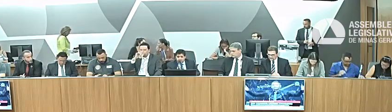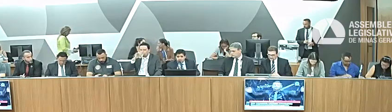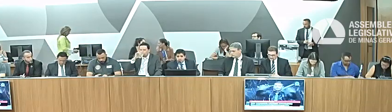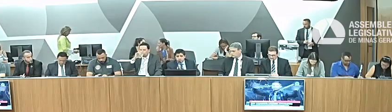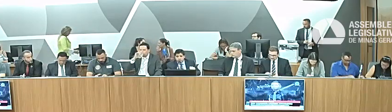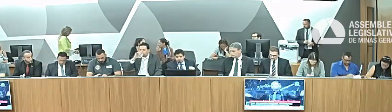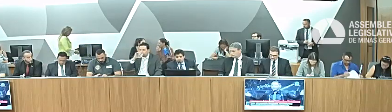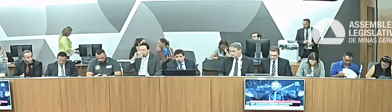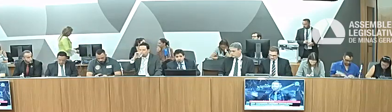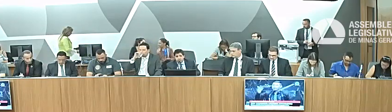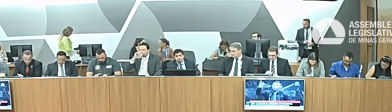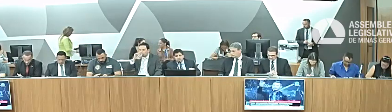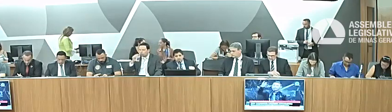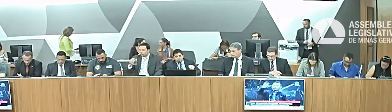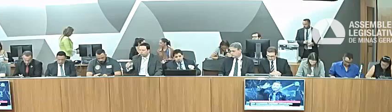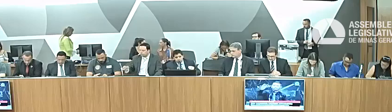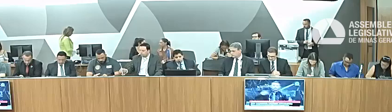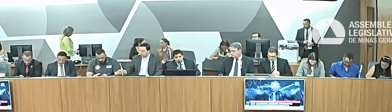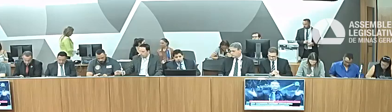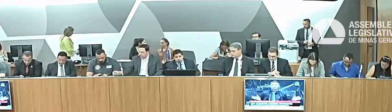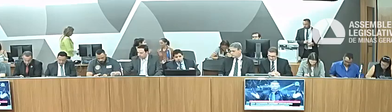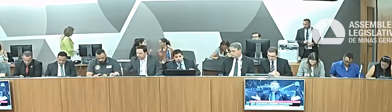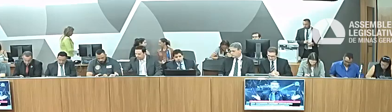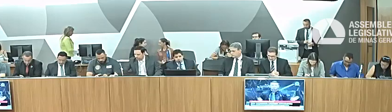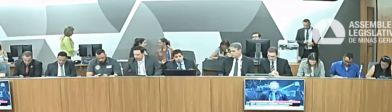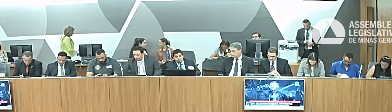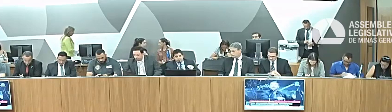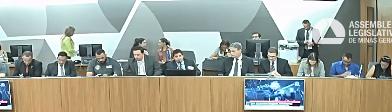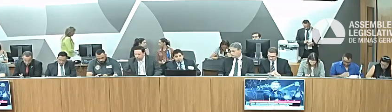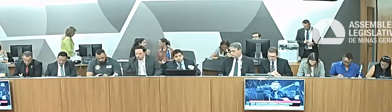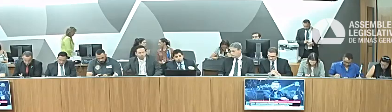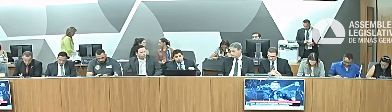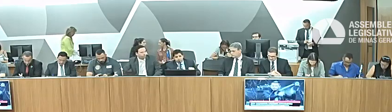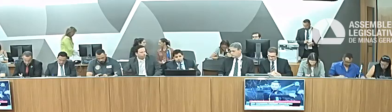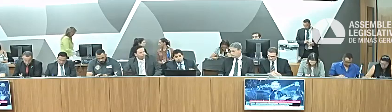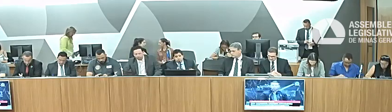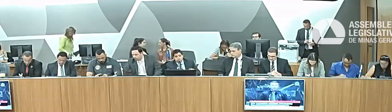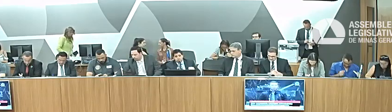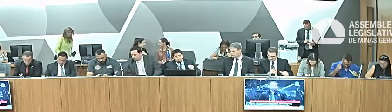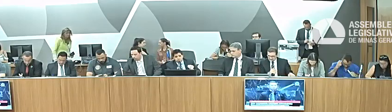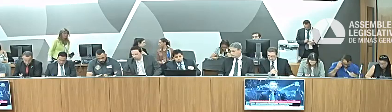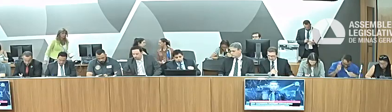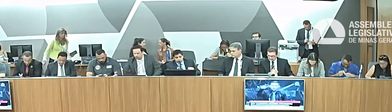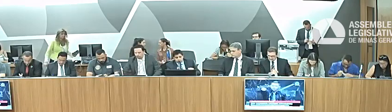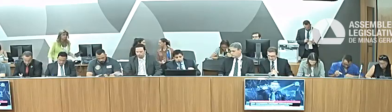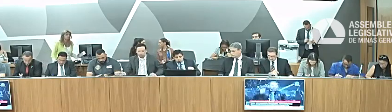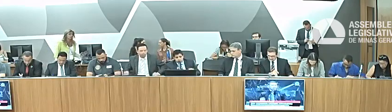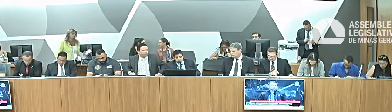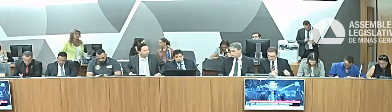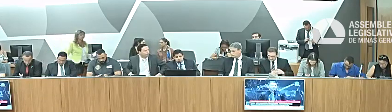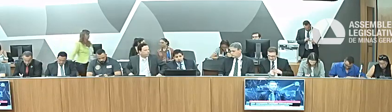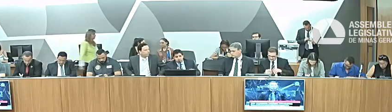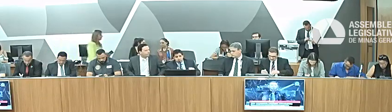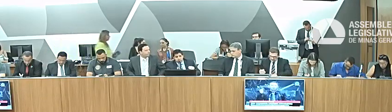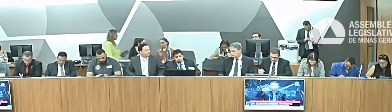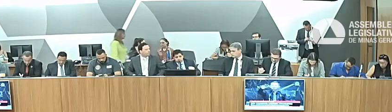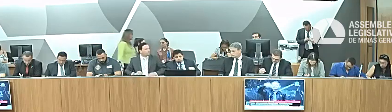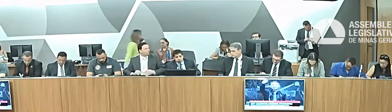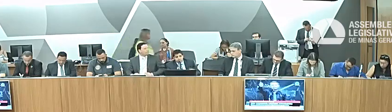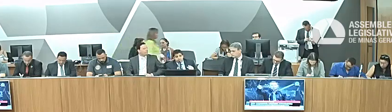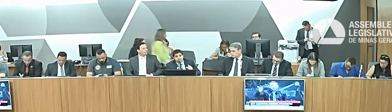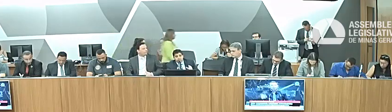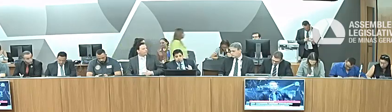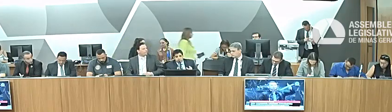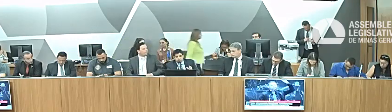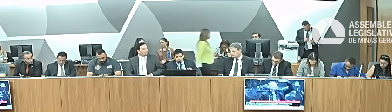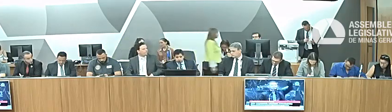necessidade de fazer o debate ea discussão mas a elaboração de um projeto de lei para